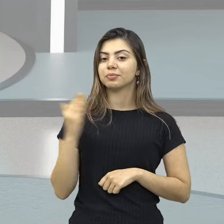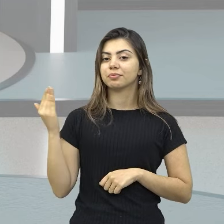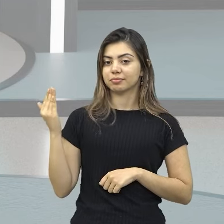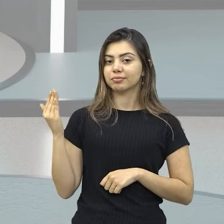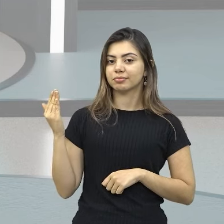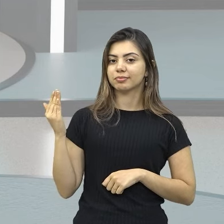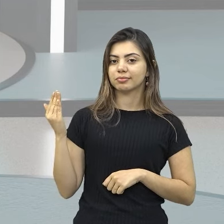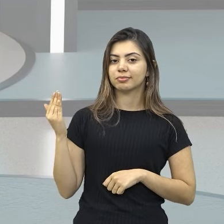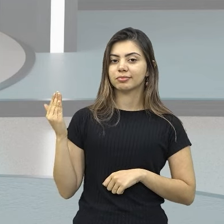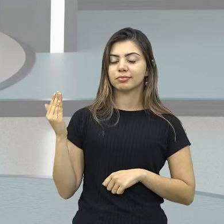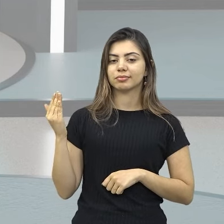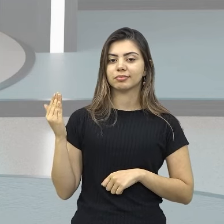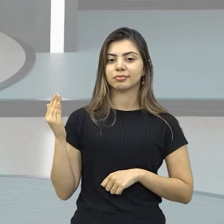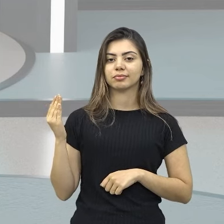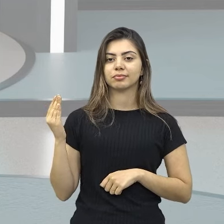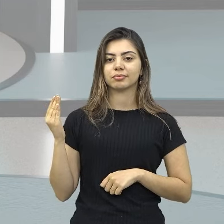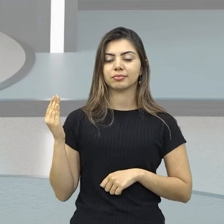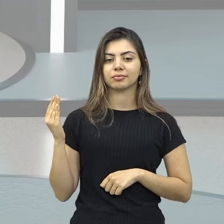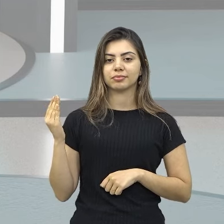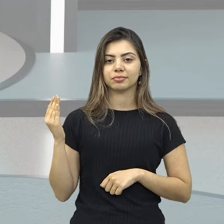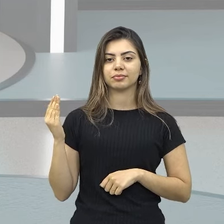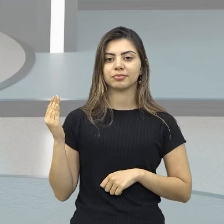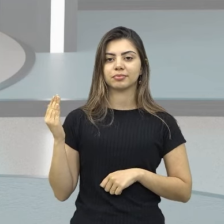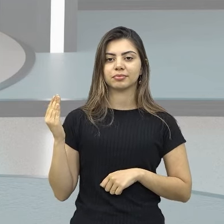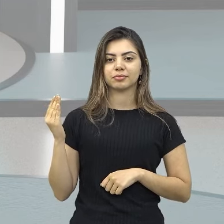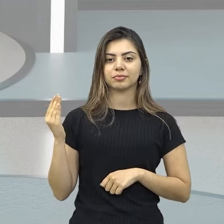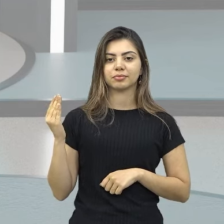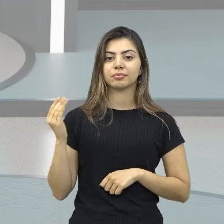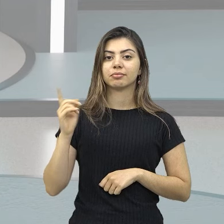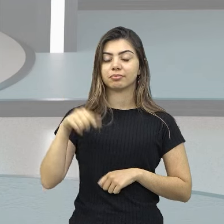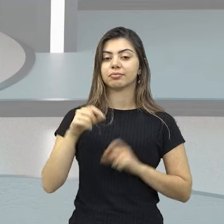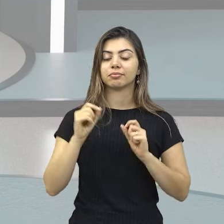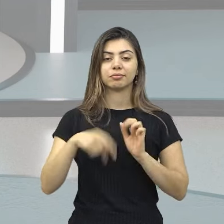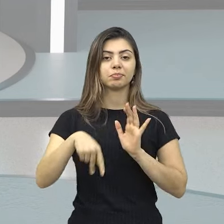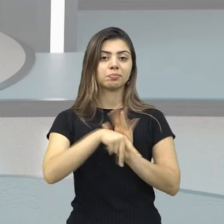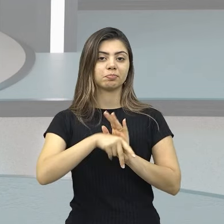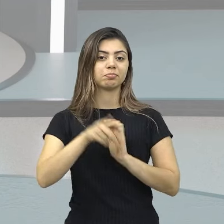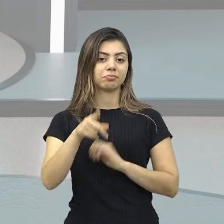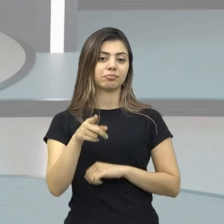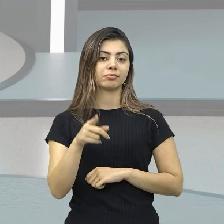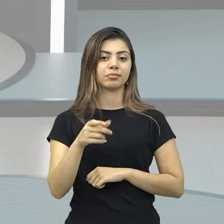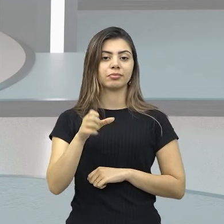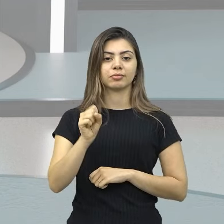Spain, Spanish. Spain, Spanish, da Espanha.